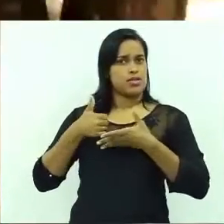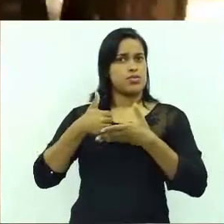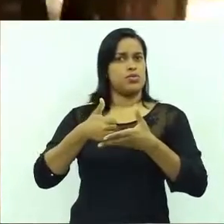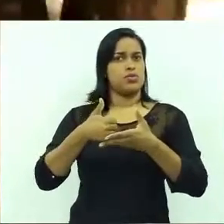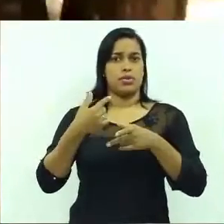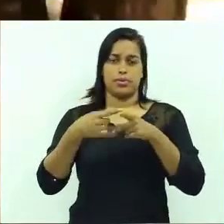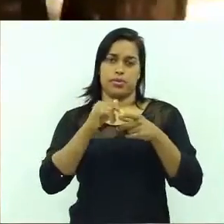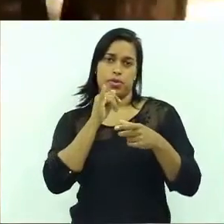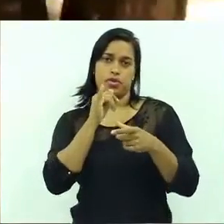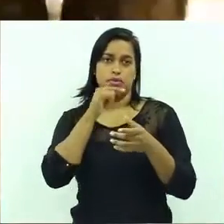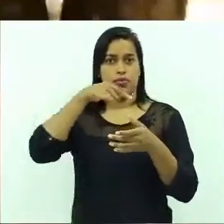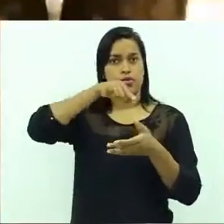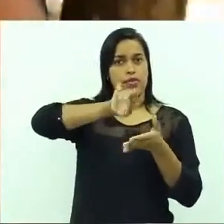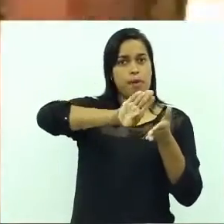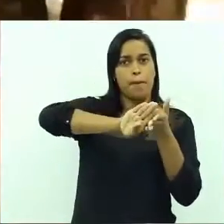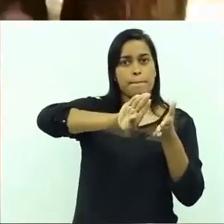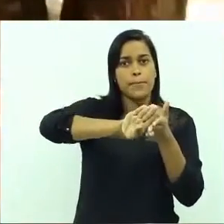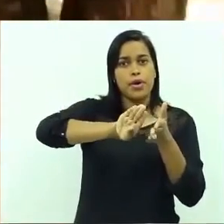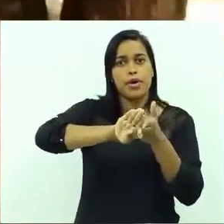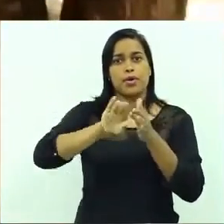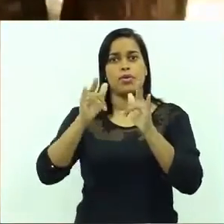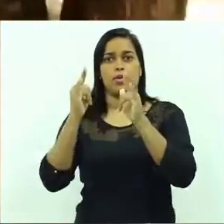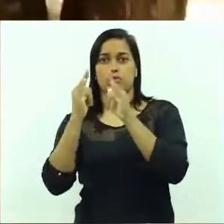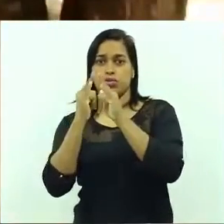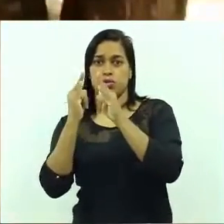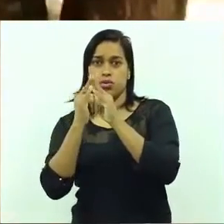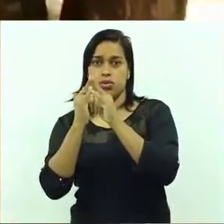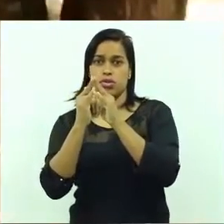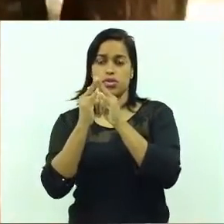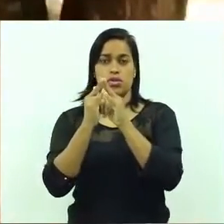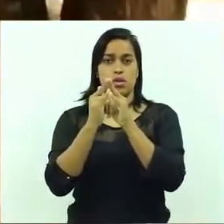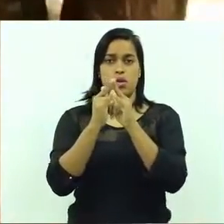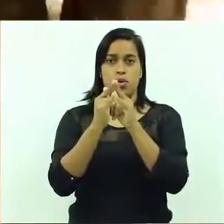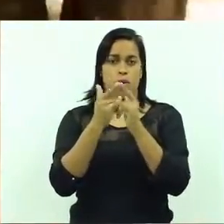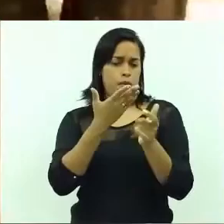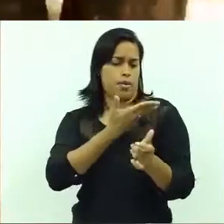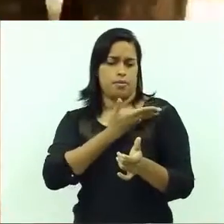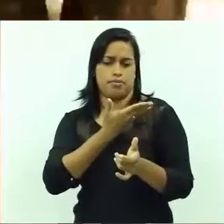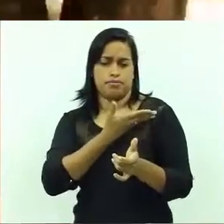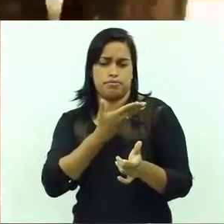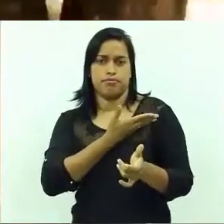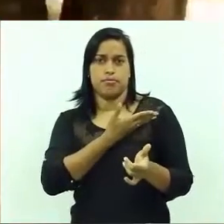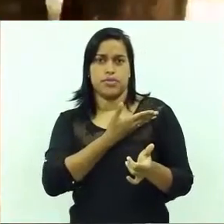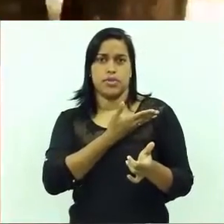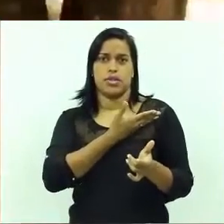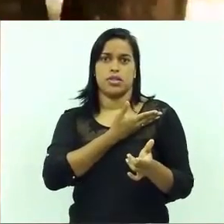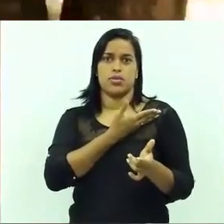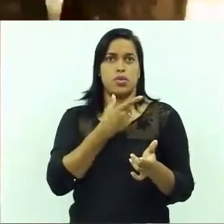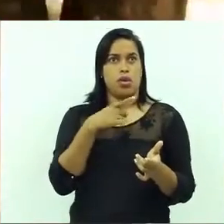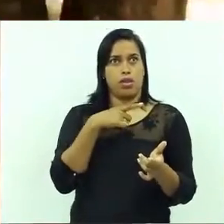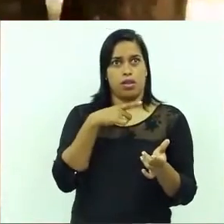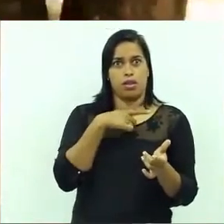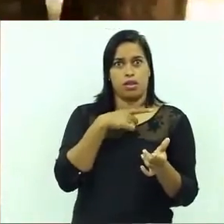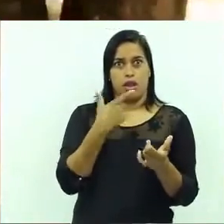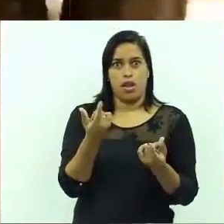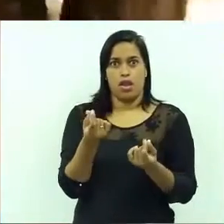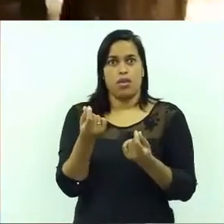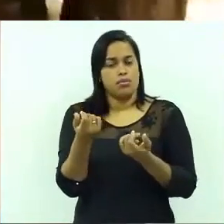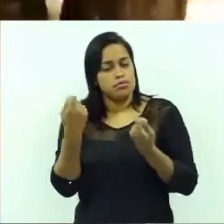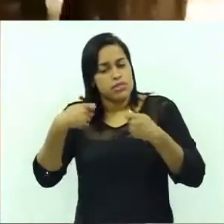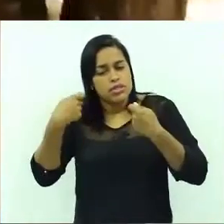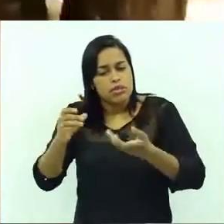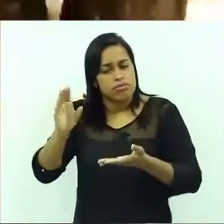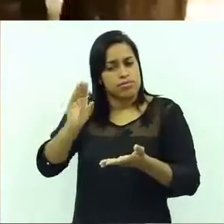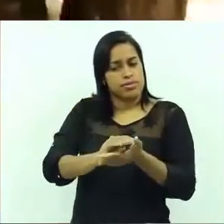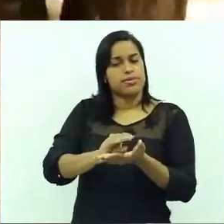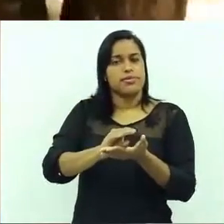você vai a um banco, se você vai a uma instituição de investimento, ou até um amigo que seja um investidor, que tenha uma grana e esteja disposto a investir numa